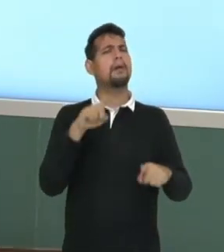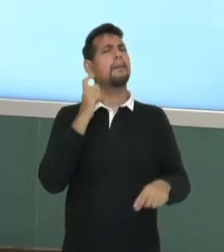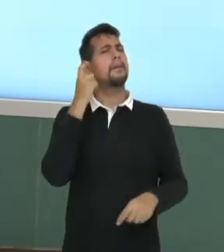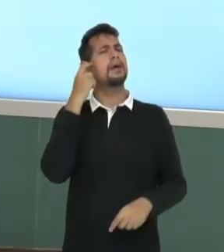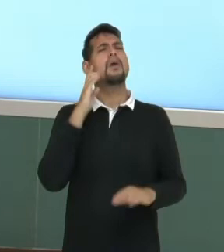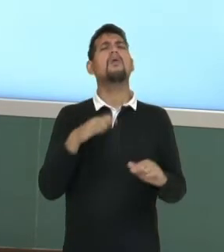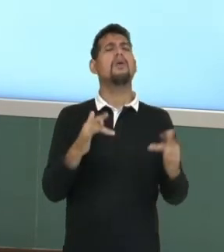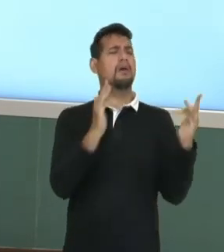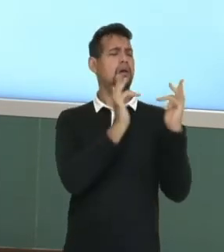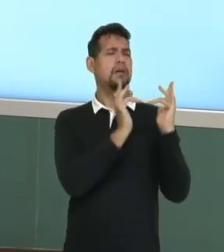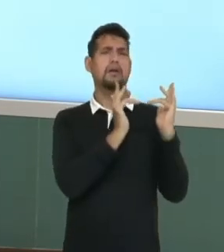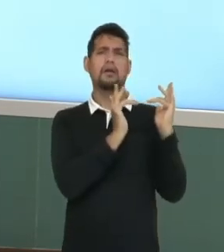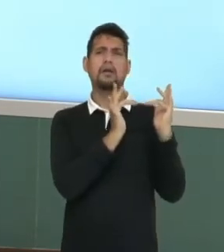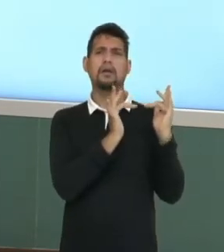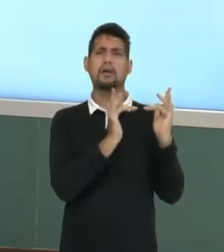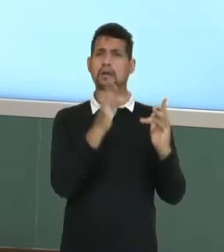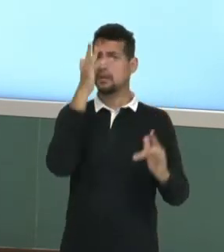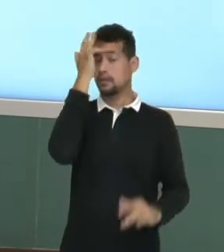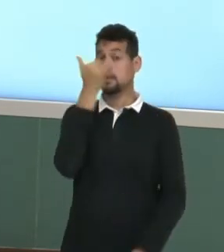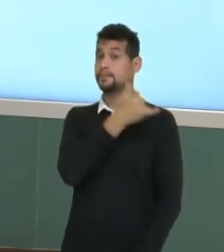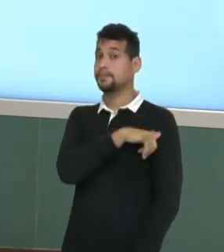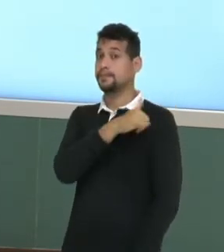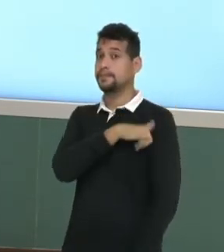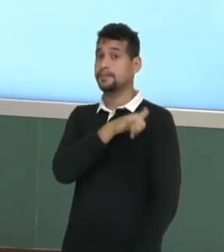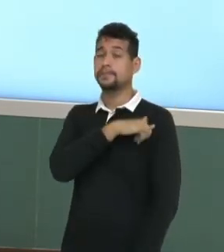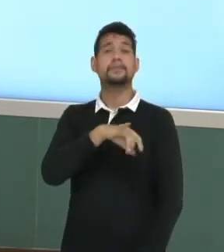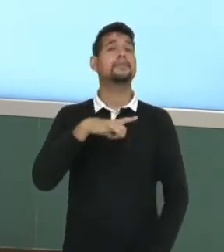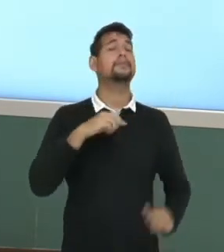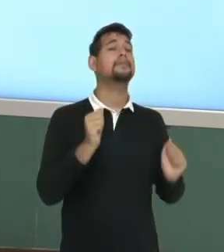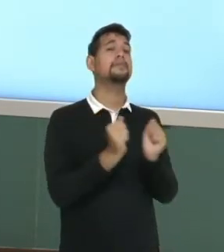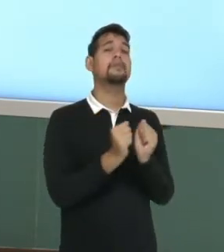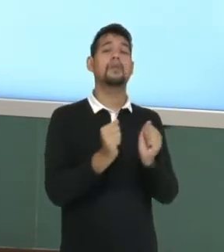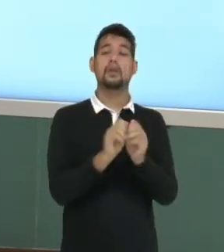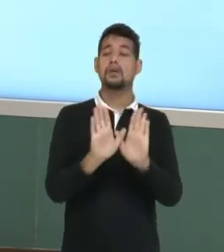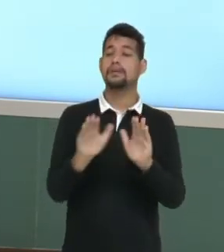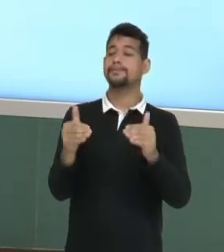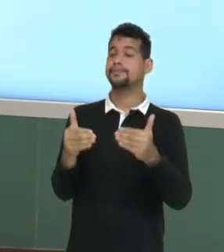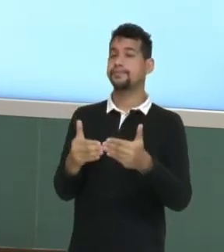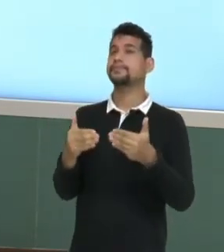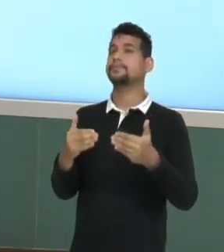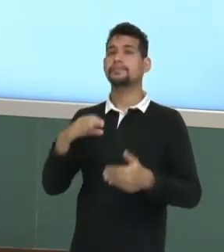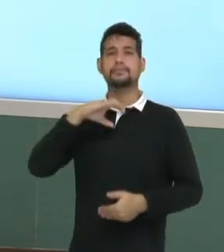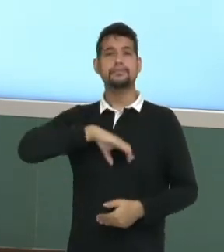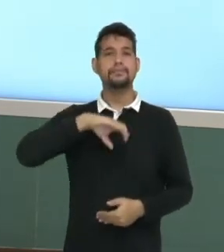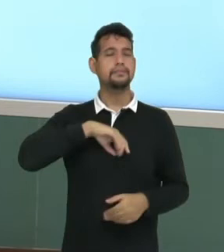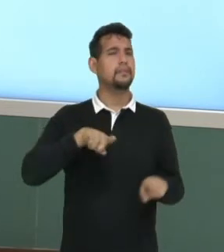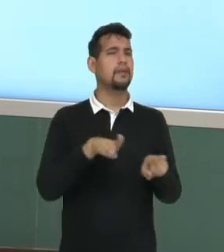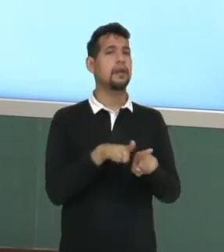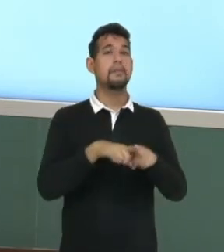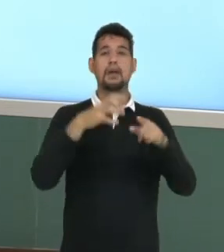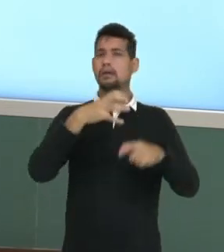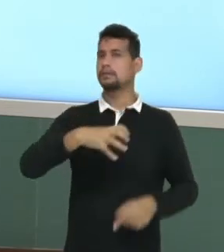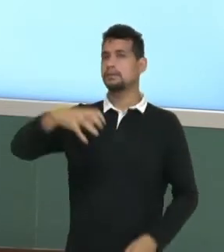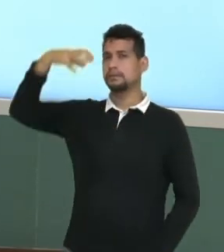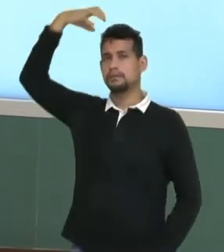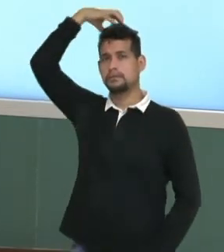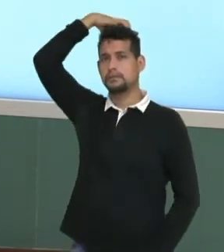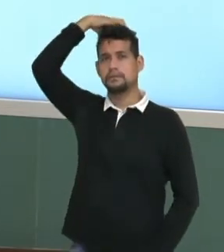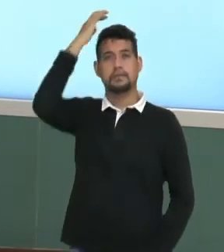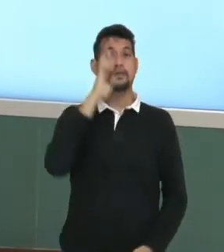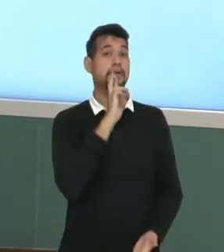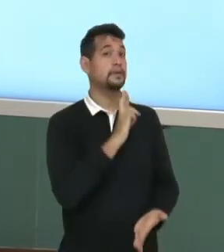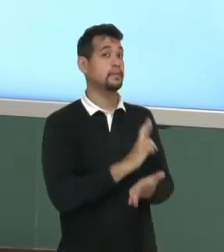de relação os habitantes do Rio de Janeiro tinham com a corte e a monarquia?